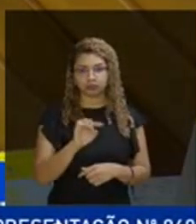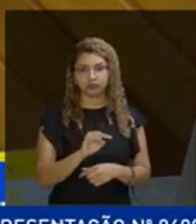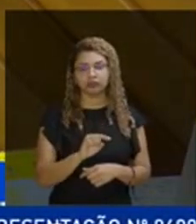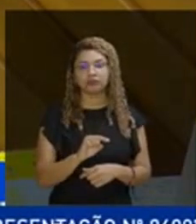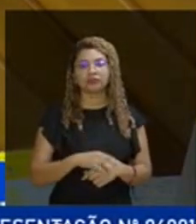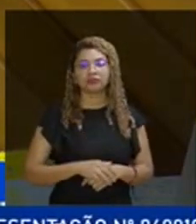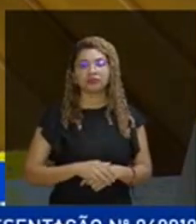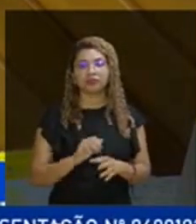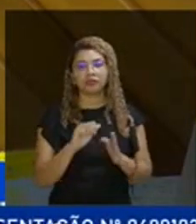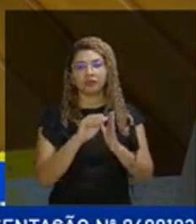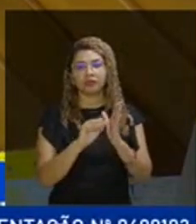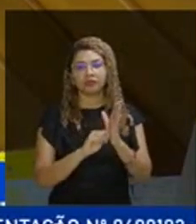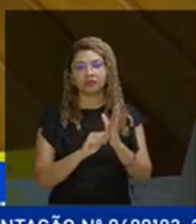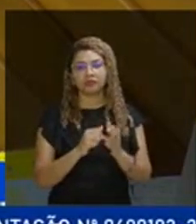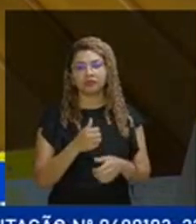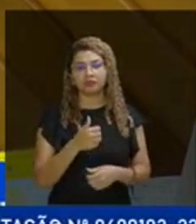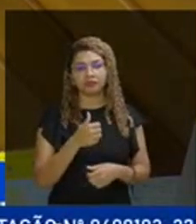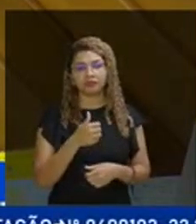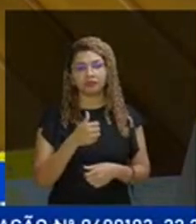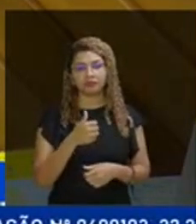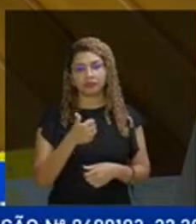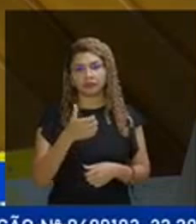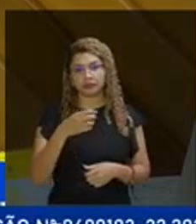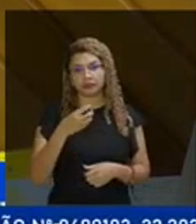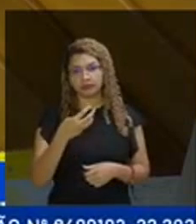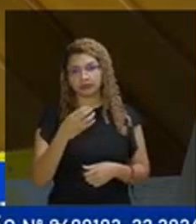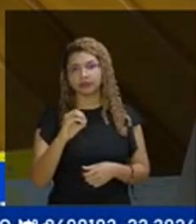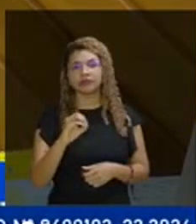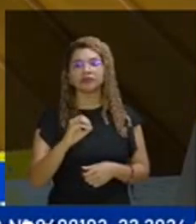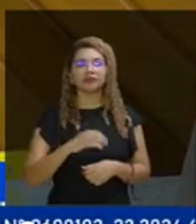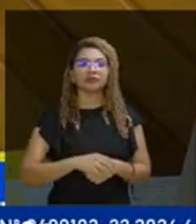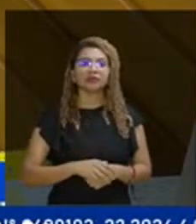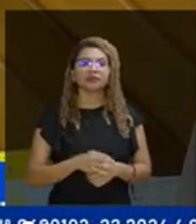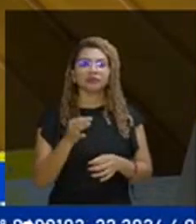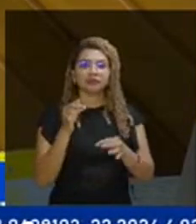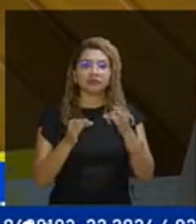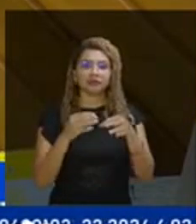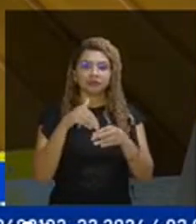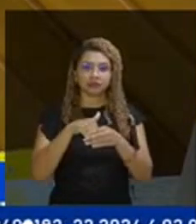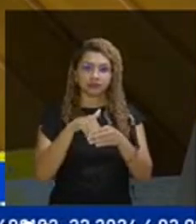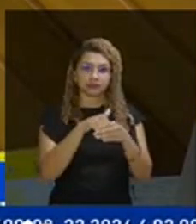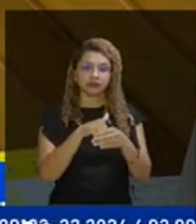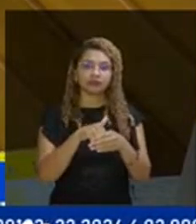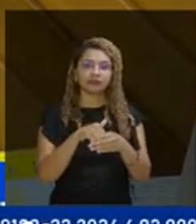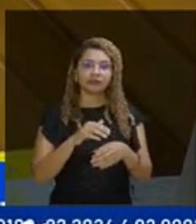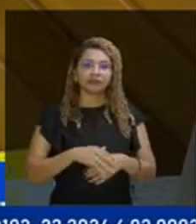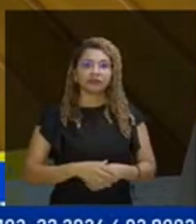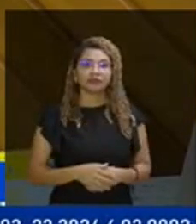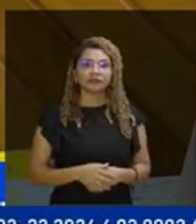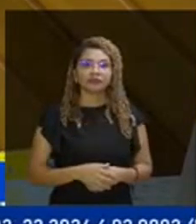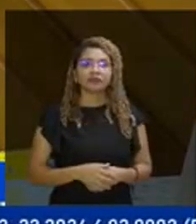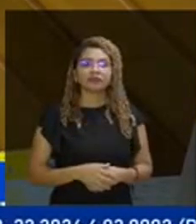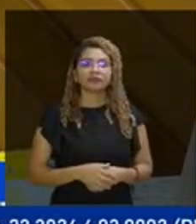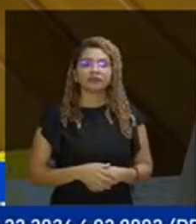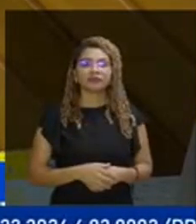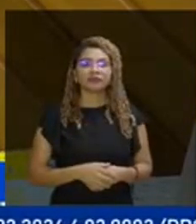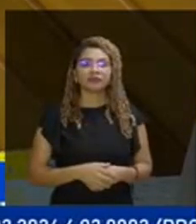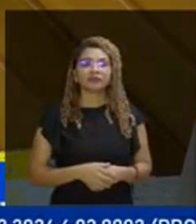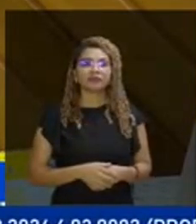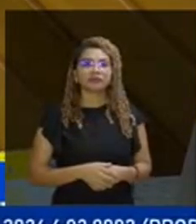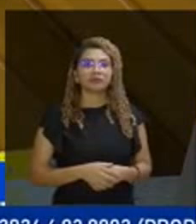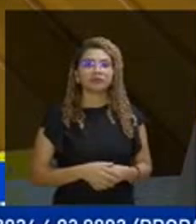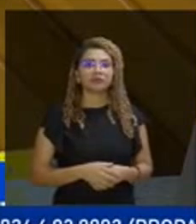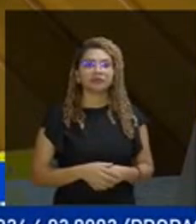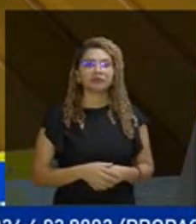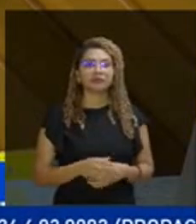das Eleições, cenário de gravação, bem público, acesso restrito aos demais candidatos, reexame do conjunto probatório, impossibilidade,